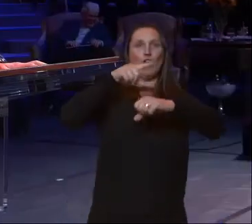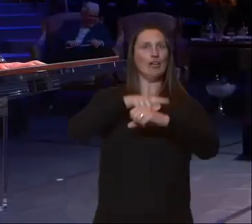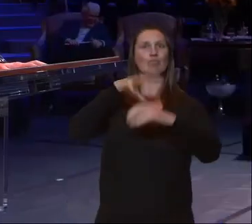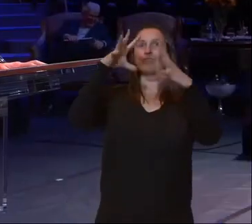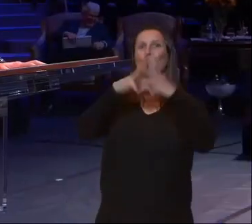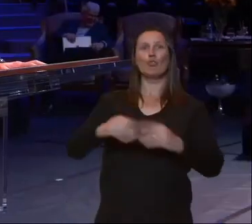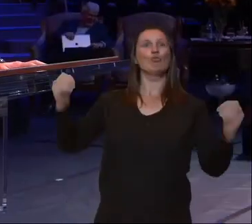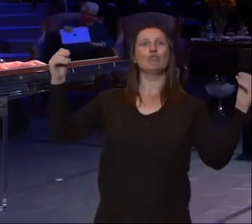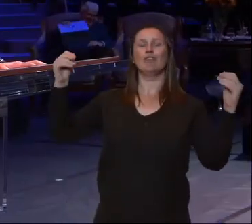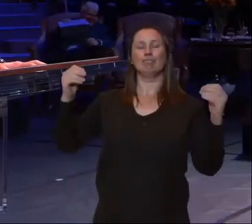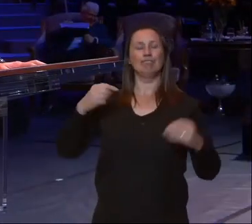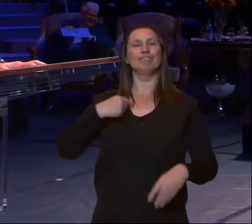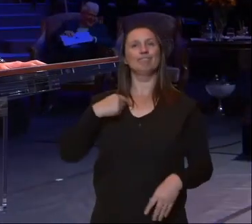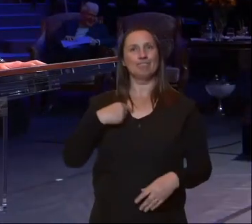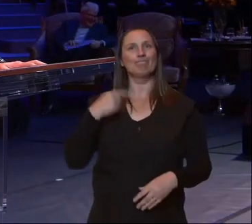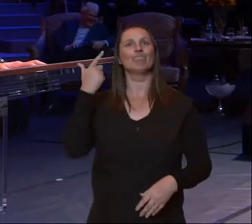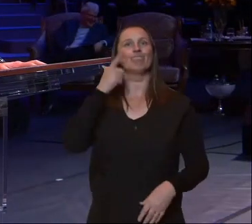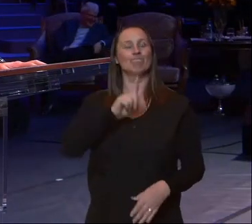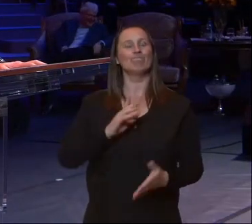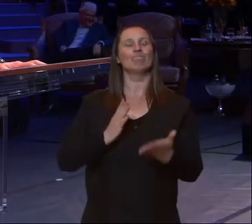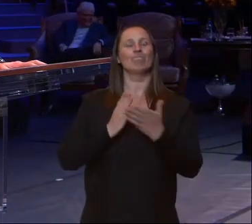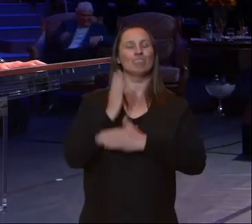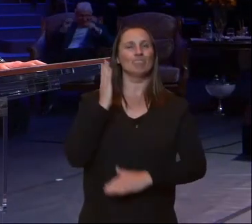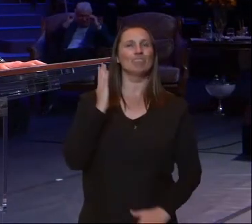graças a Deus.